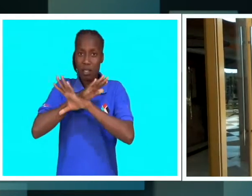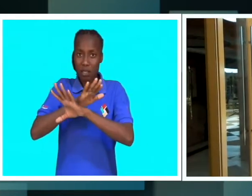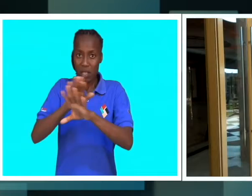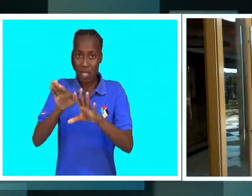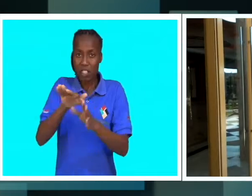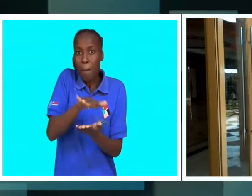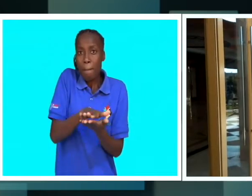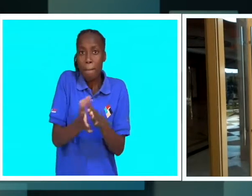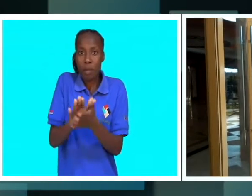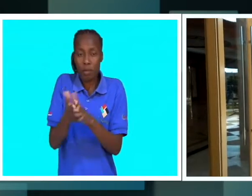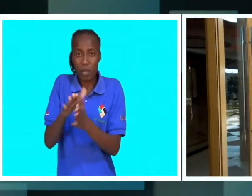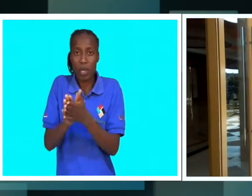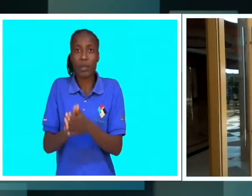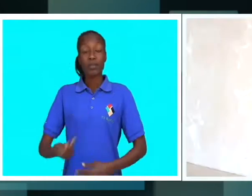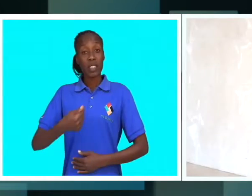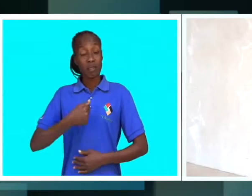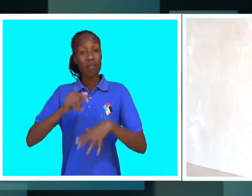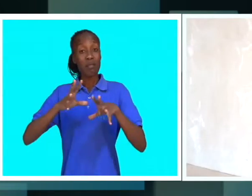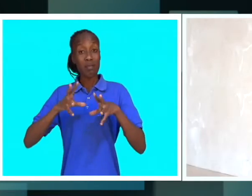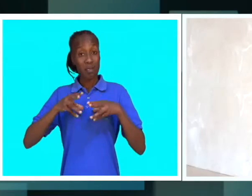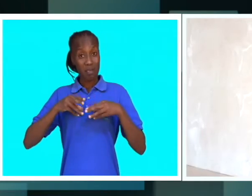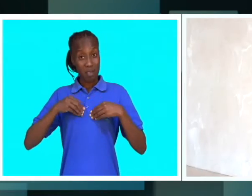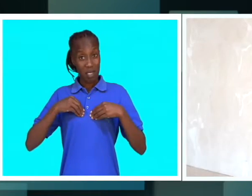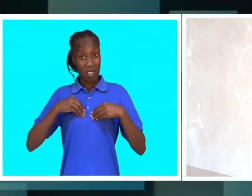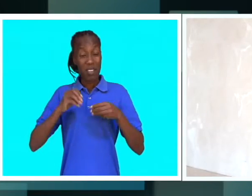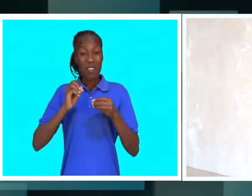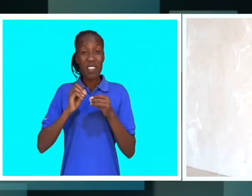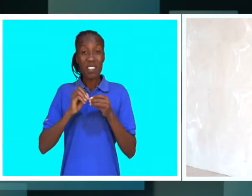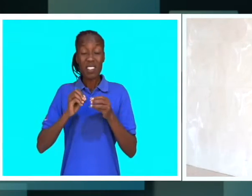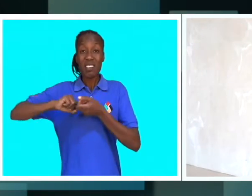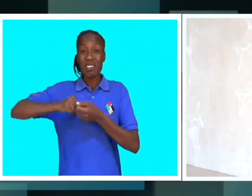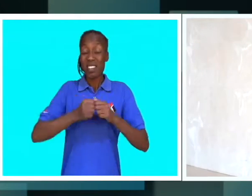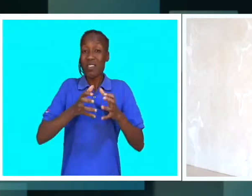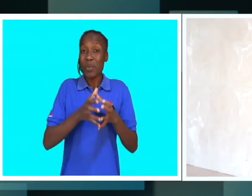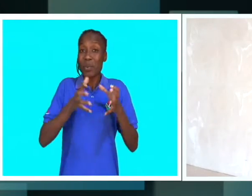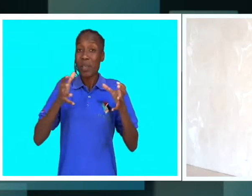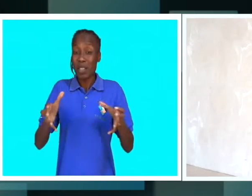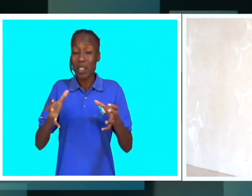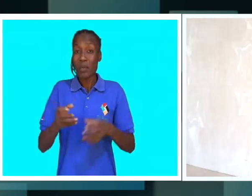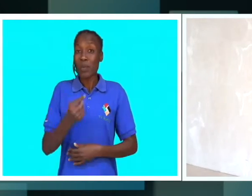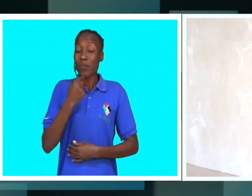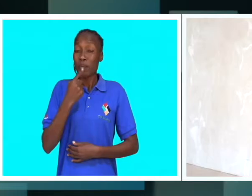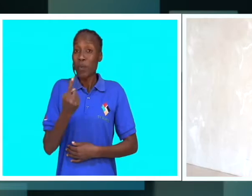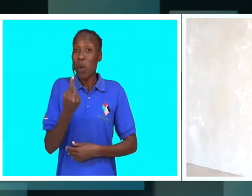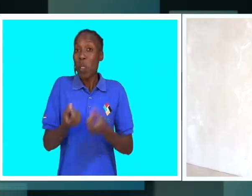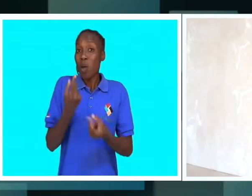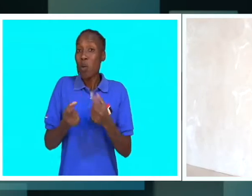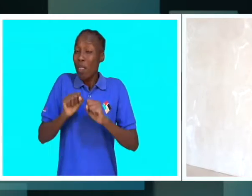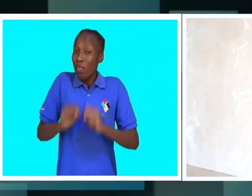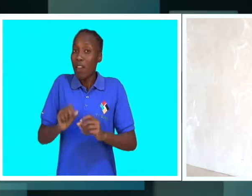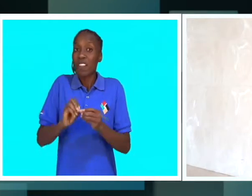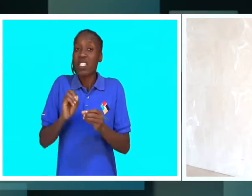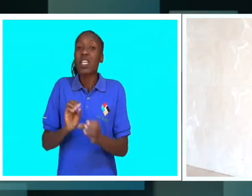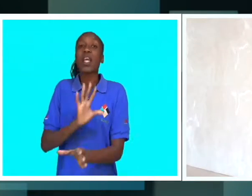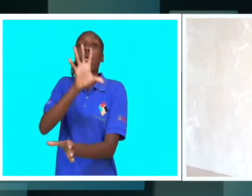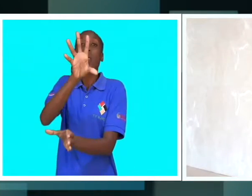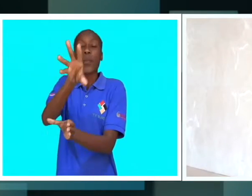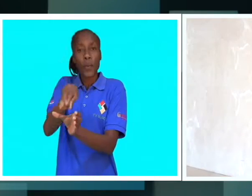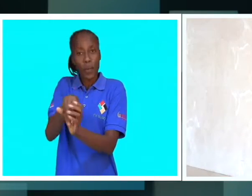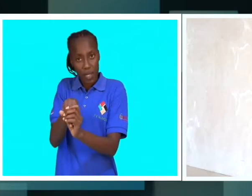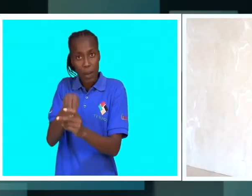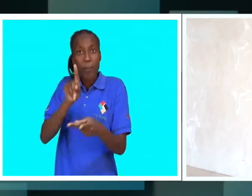elaboradas. Eu acredito que ainda temos um grande desafio, porque uma das coisas que deve-se fazer é a